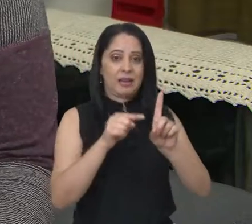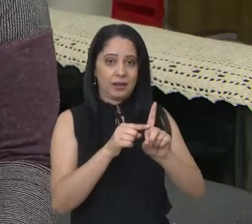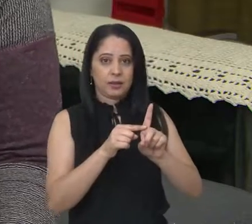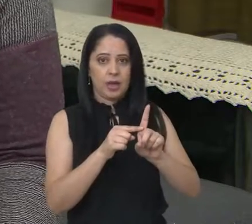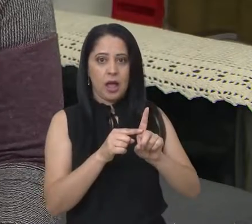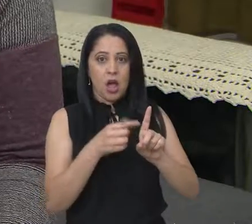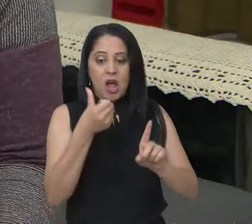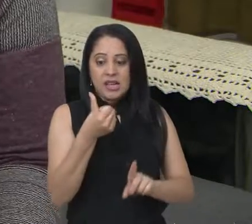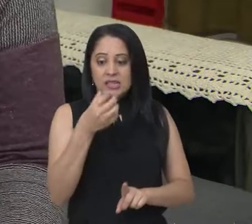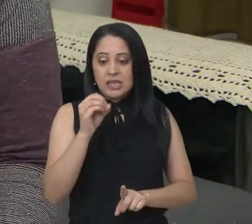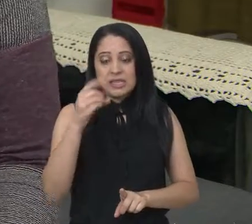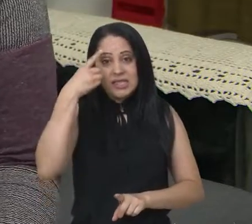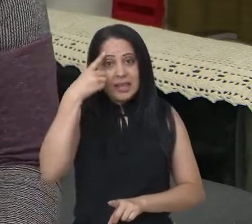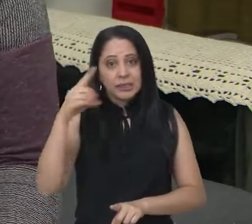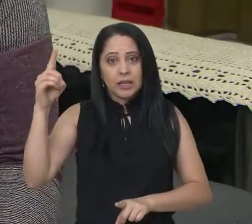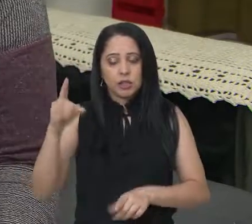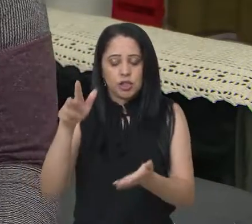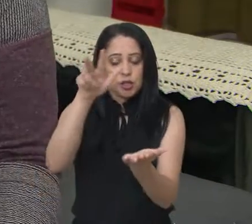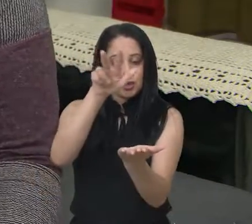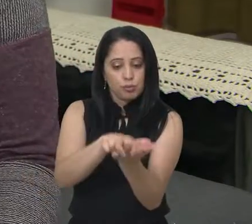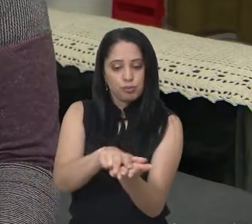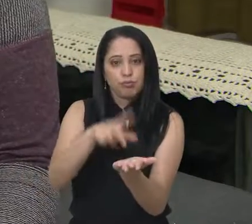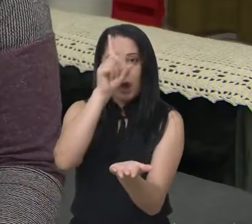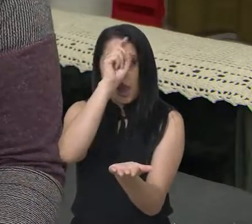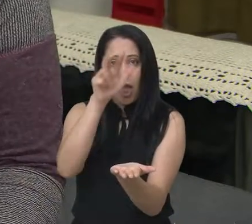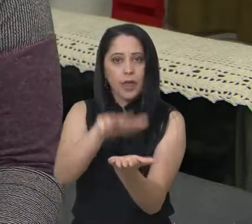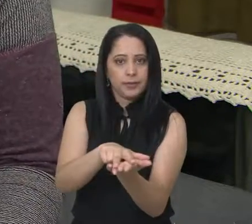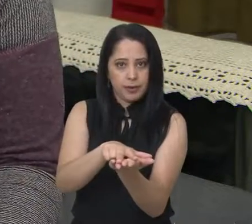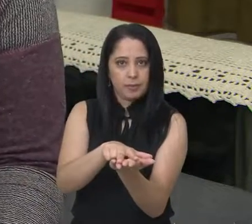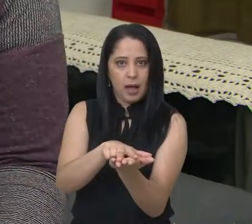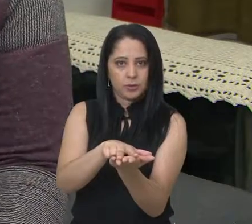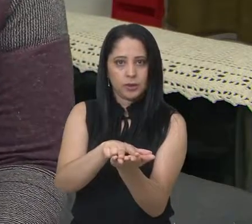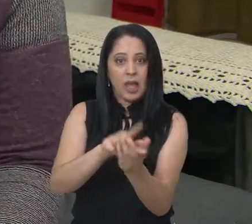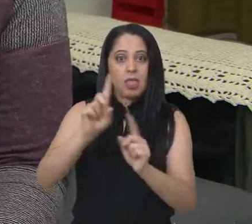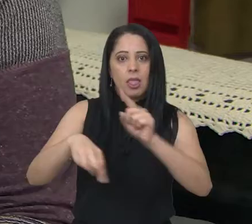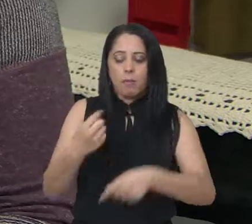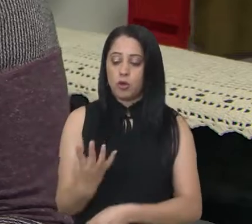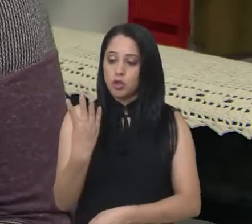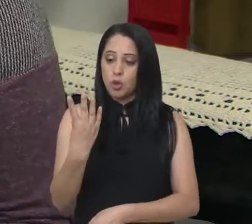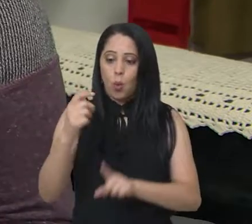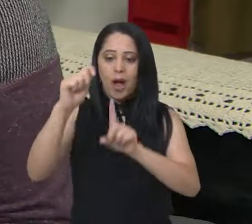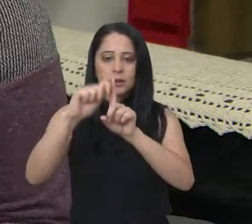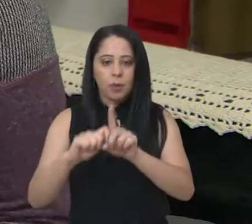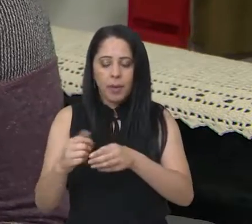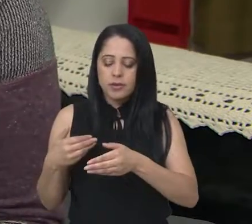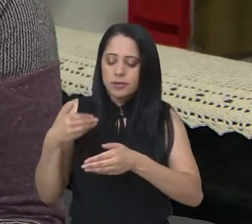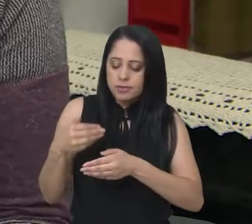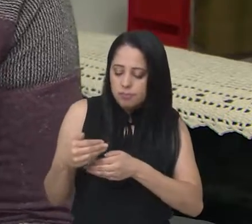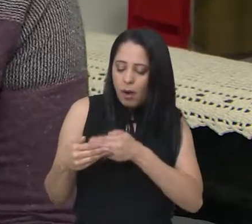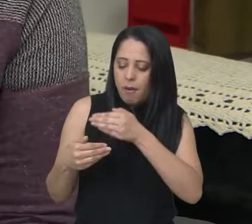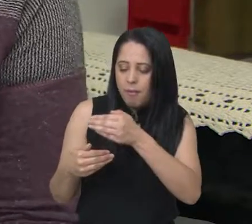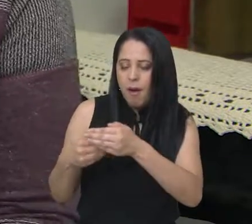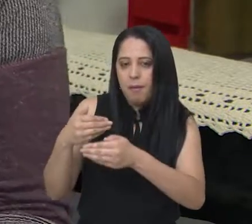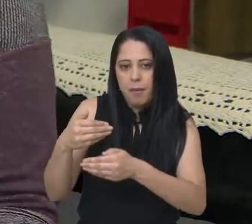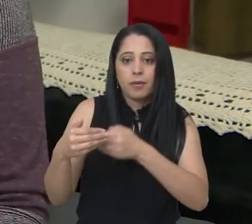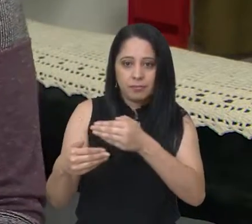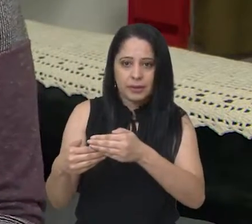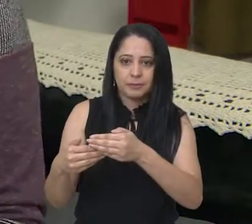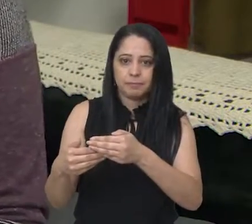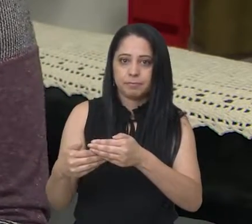60 dias de internação e mais 4 meses para o retorno à rotina normal. Mesmo após 7 anos do